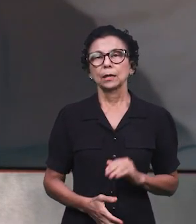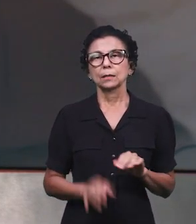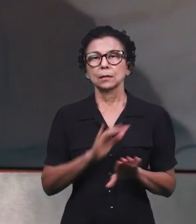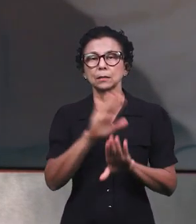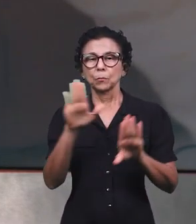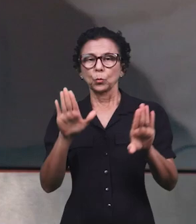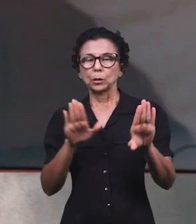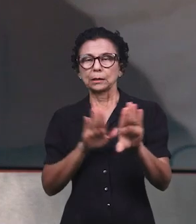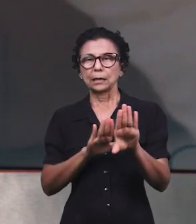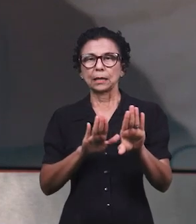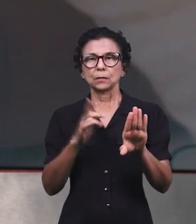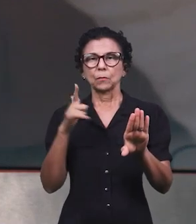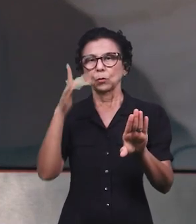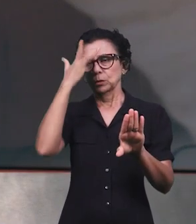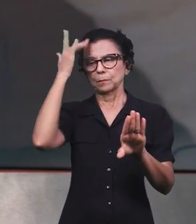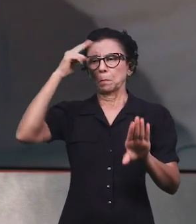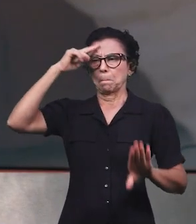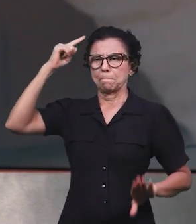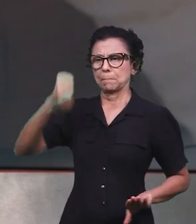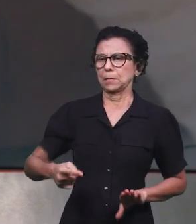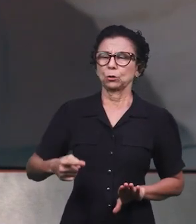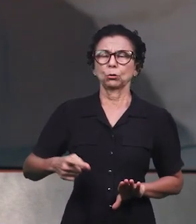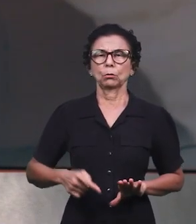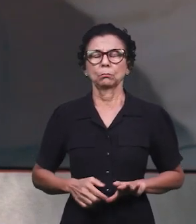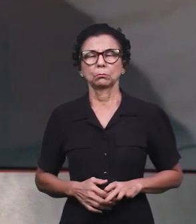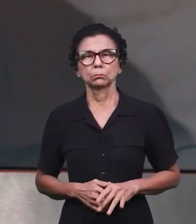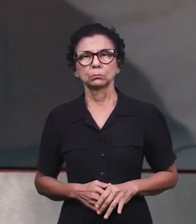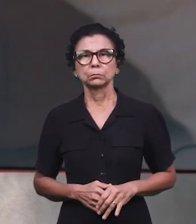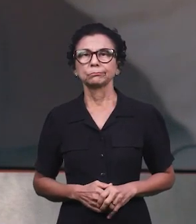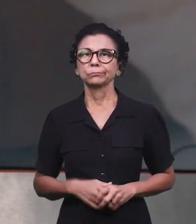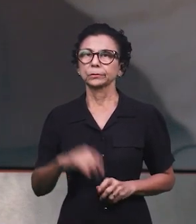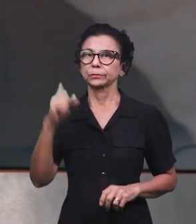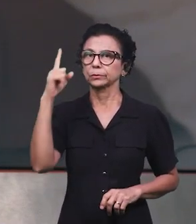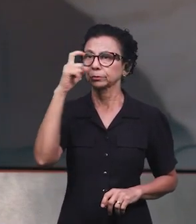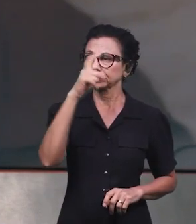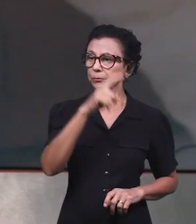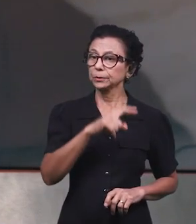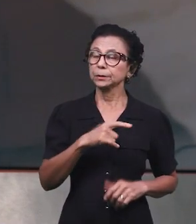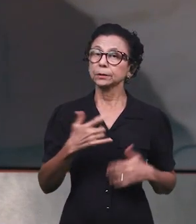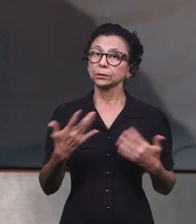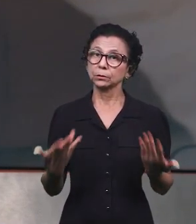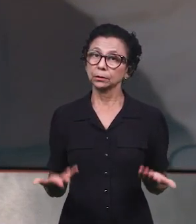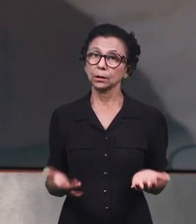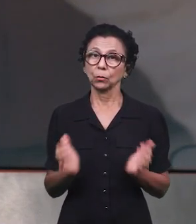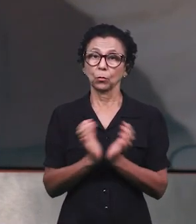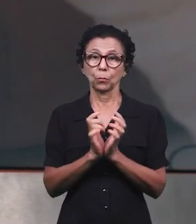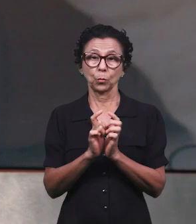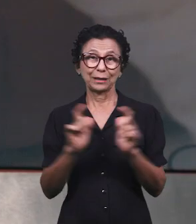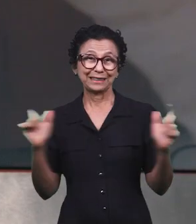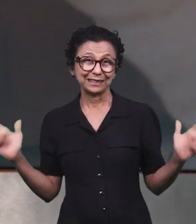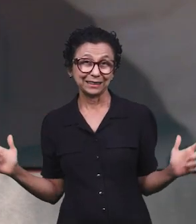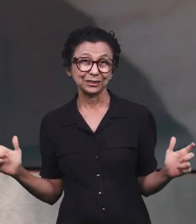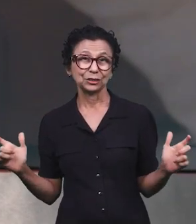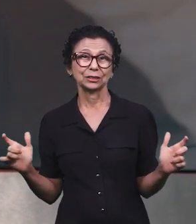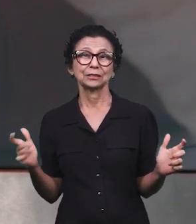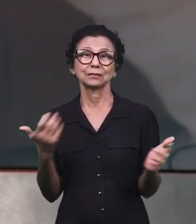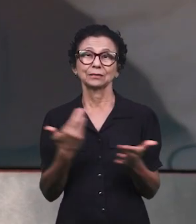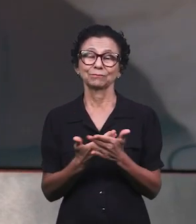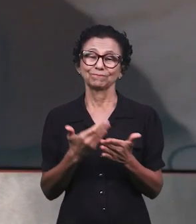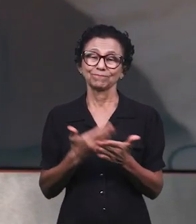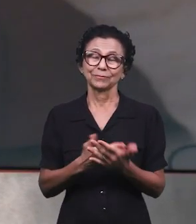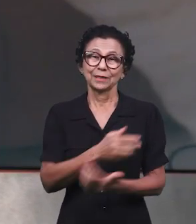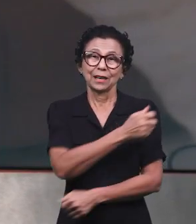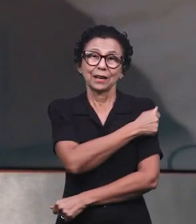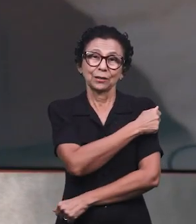acaba sendo às vezes uma coisa difícil, né? Uma turma maior de estudo, tá certo?